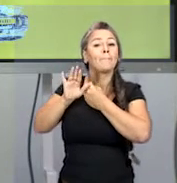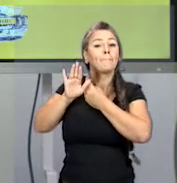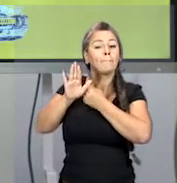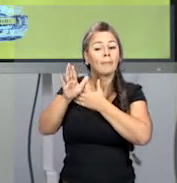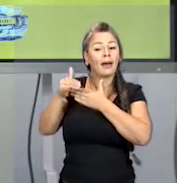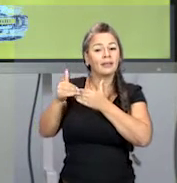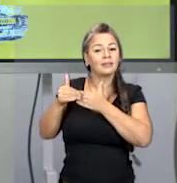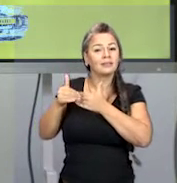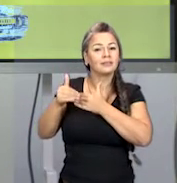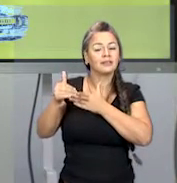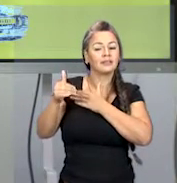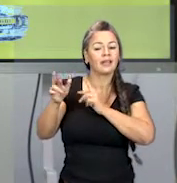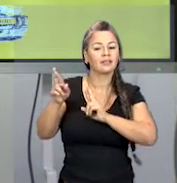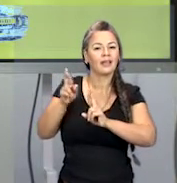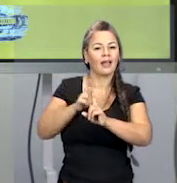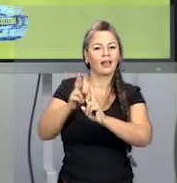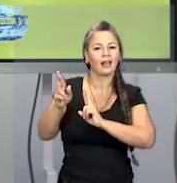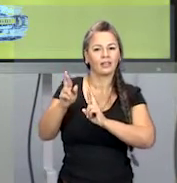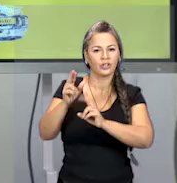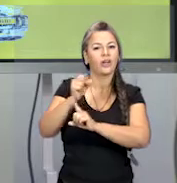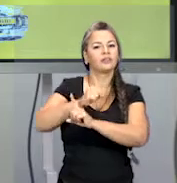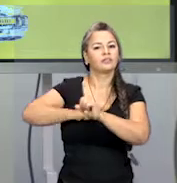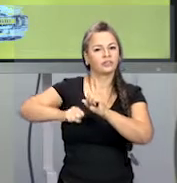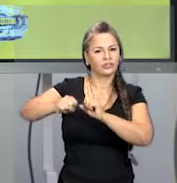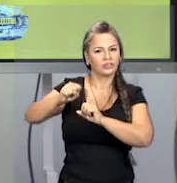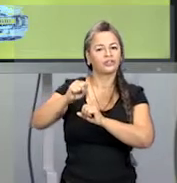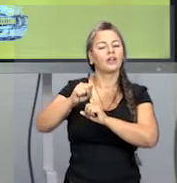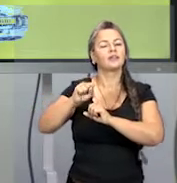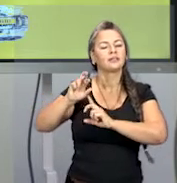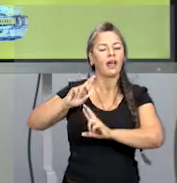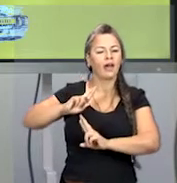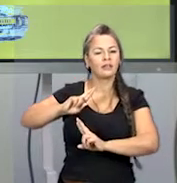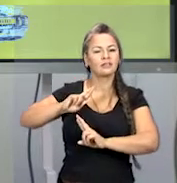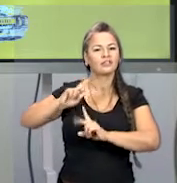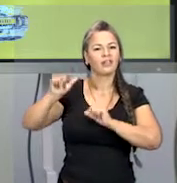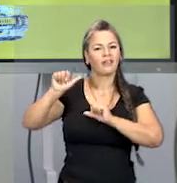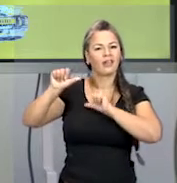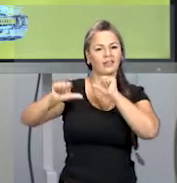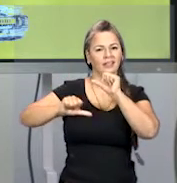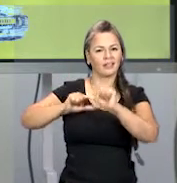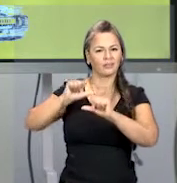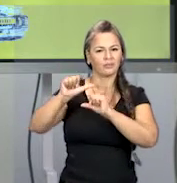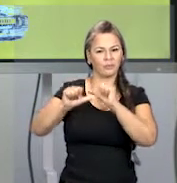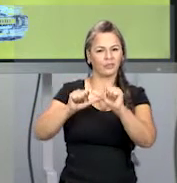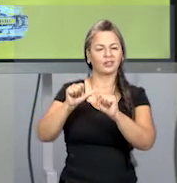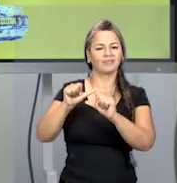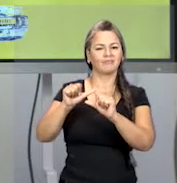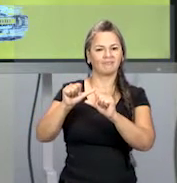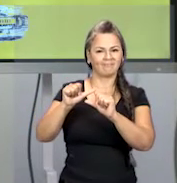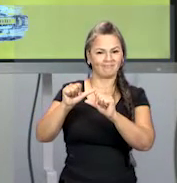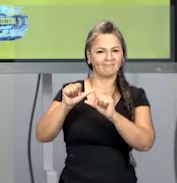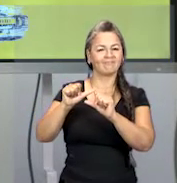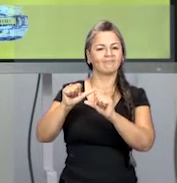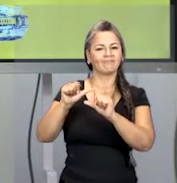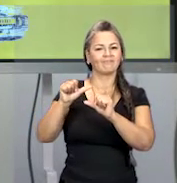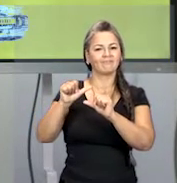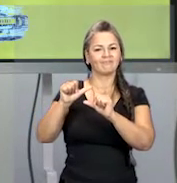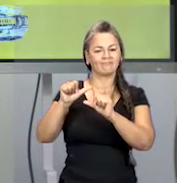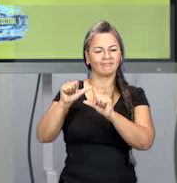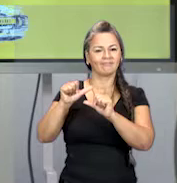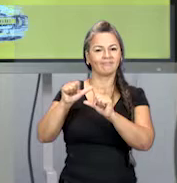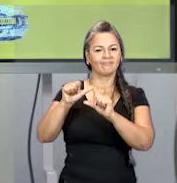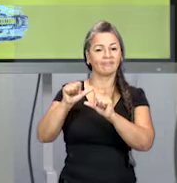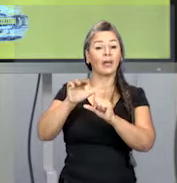tiveram um impacto. Então, a dinâmica da vida das pessoas também ficaram aceleradas. Então,